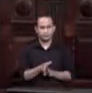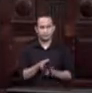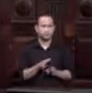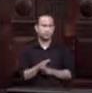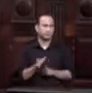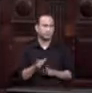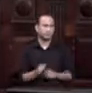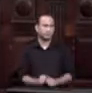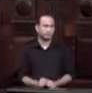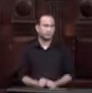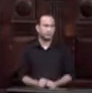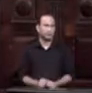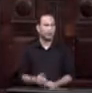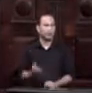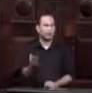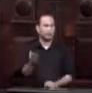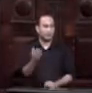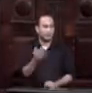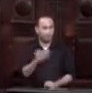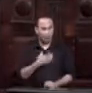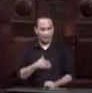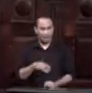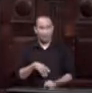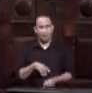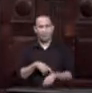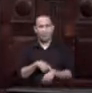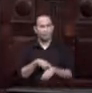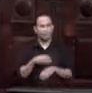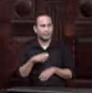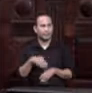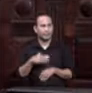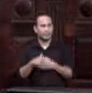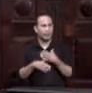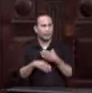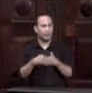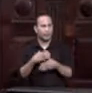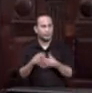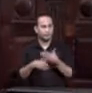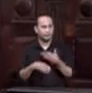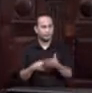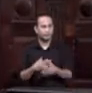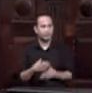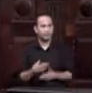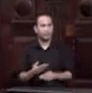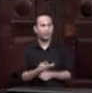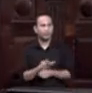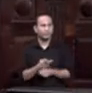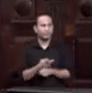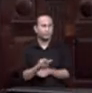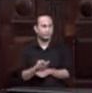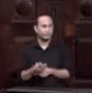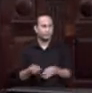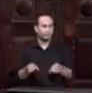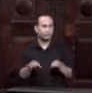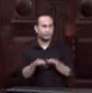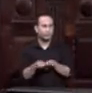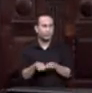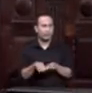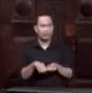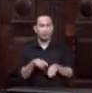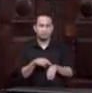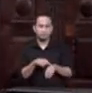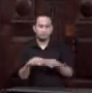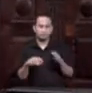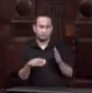Tribunal vieram ao longo do tempo buscando equiparações, até que chegou um determinado